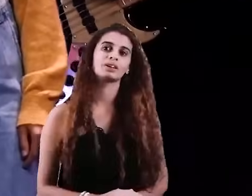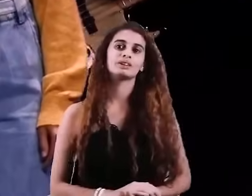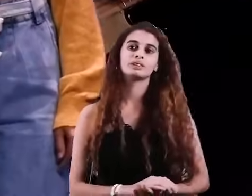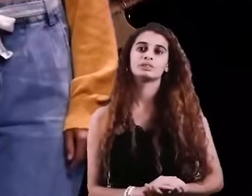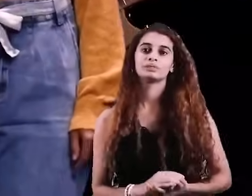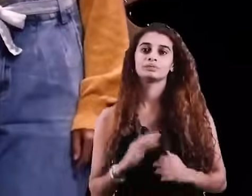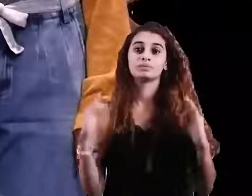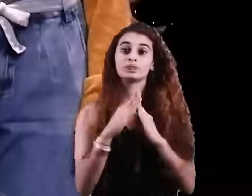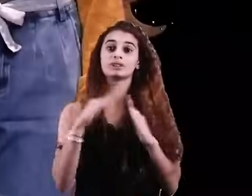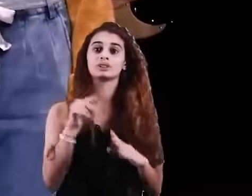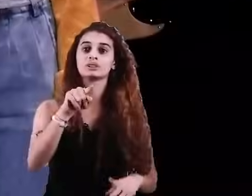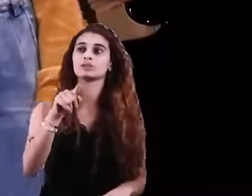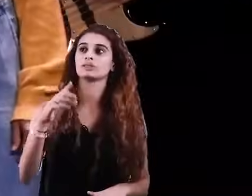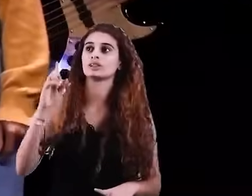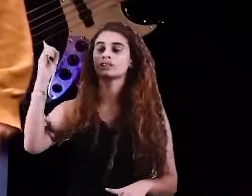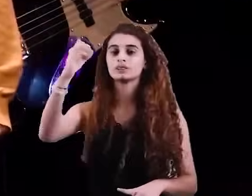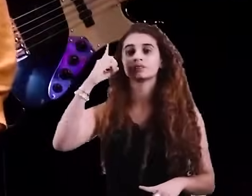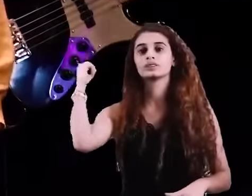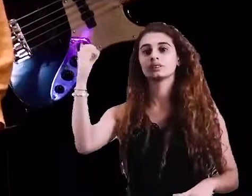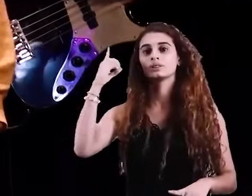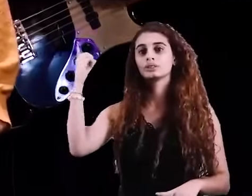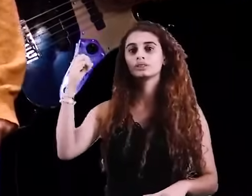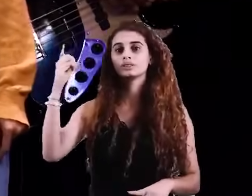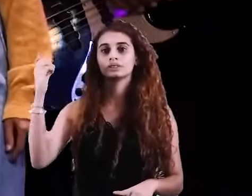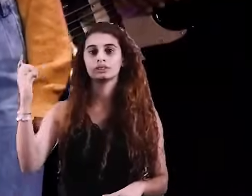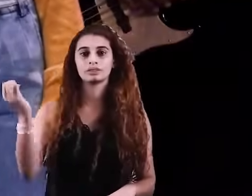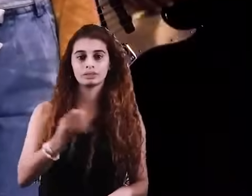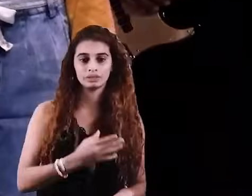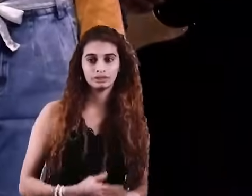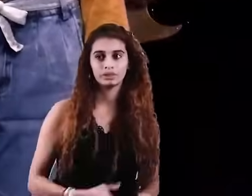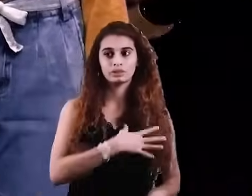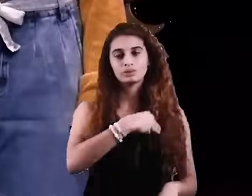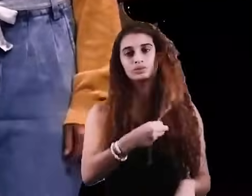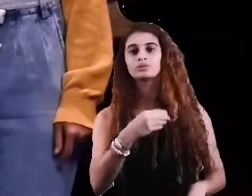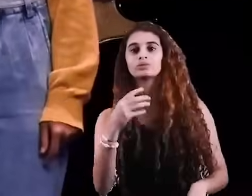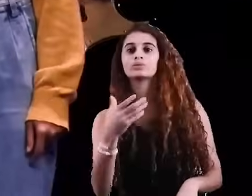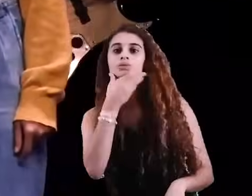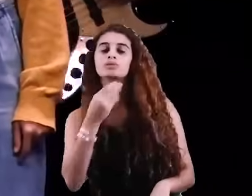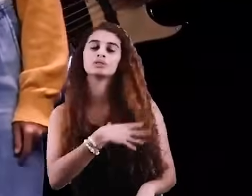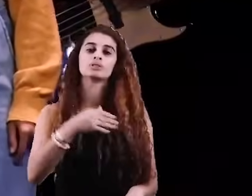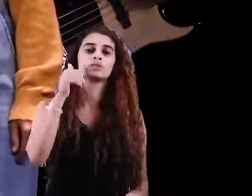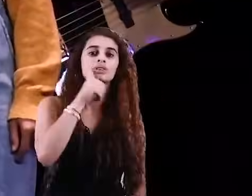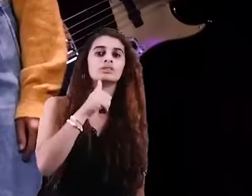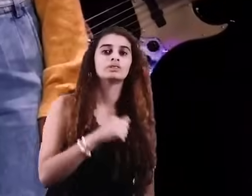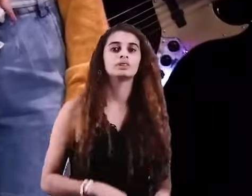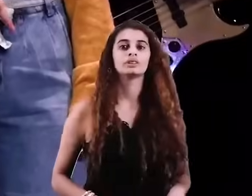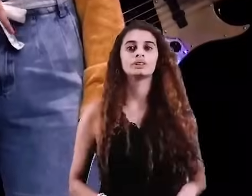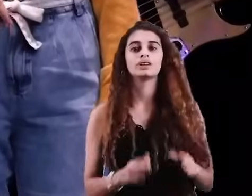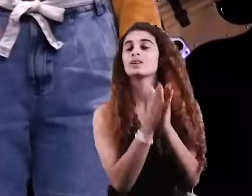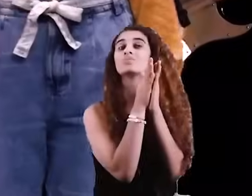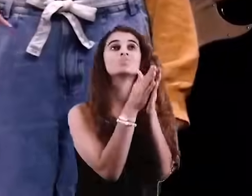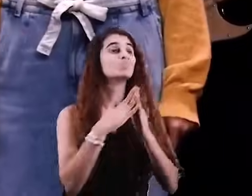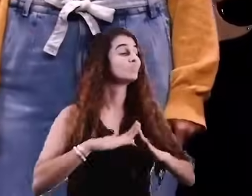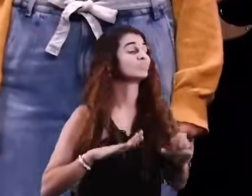Davi, um filho, uma filha, um amigo, uma amiga, um parente, clamando por alguém